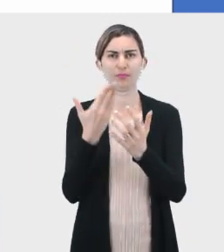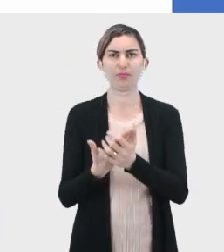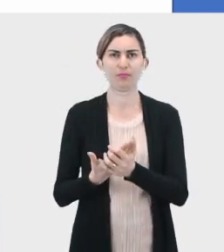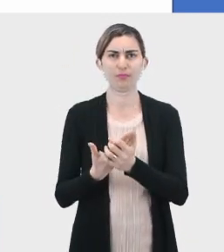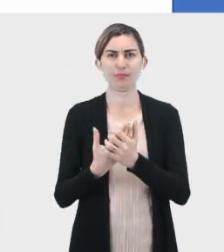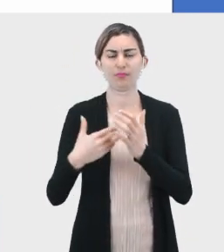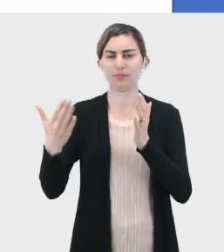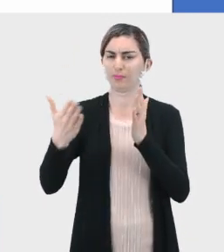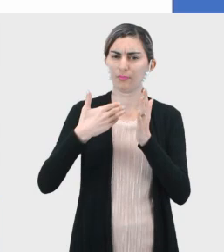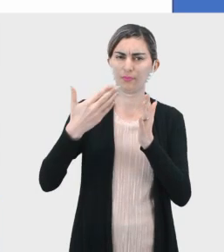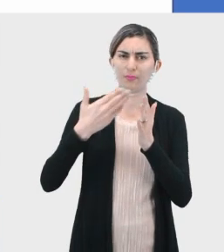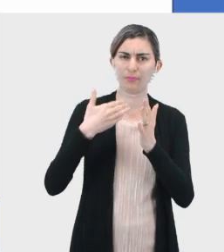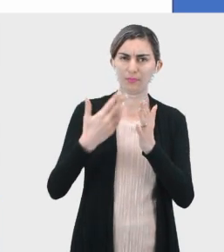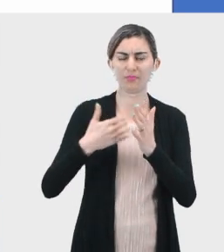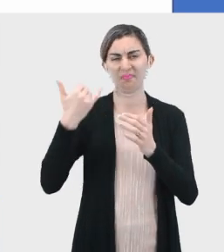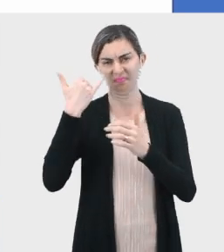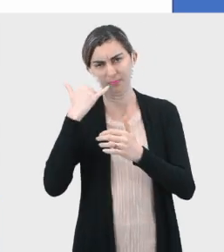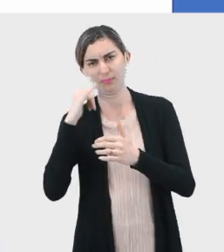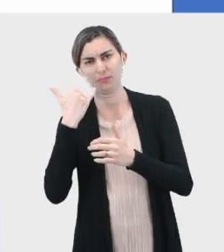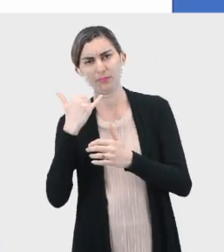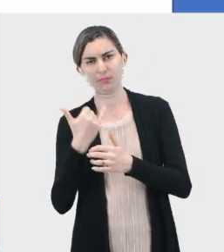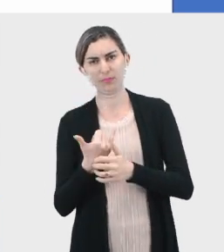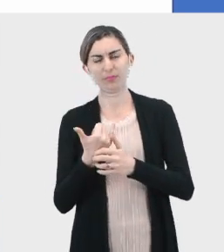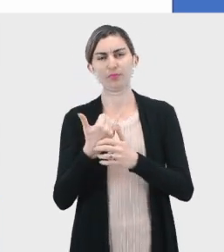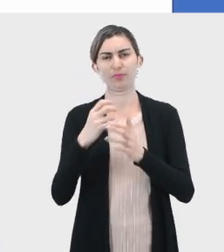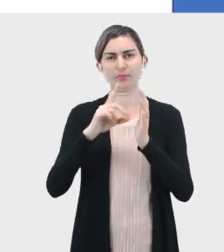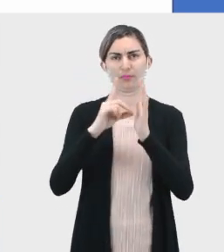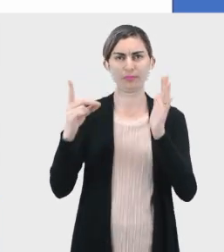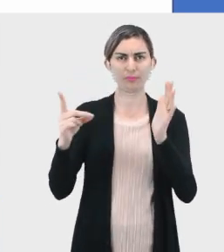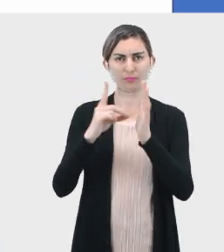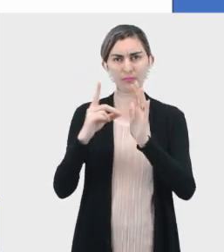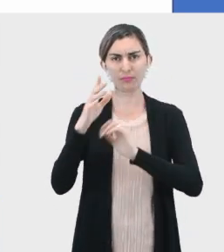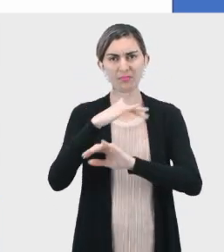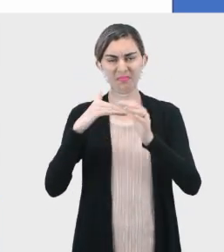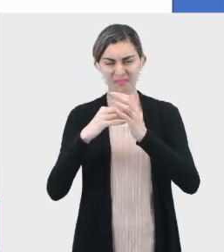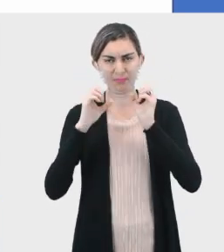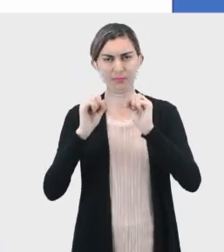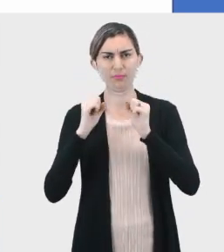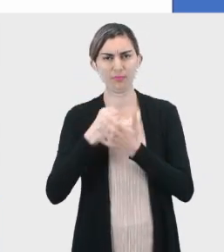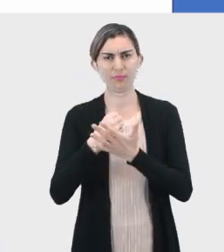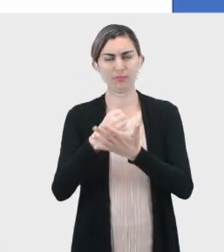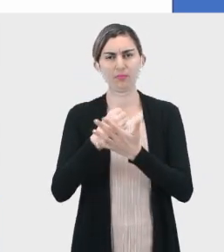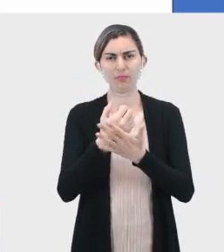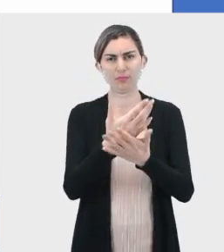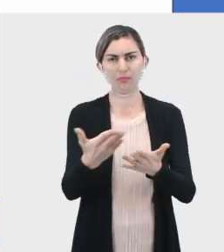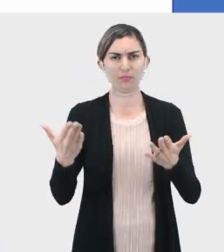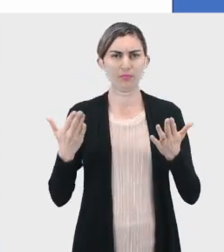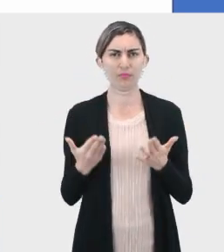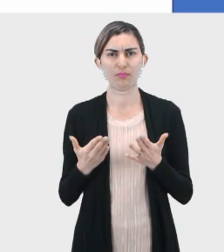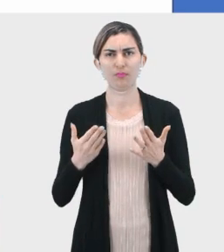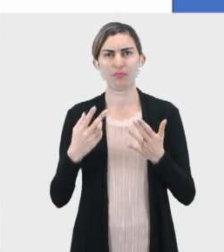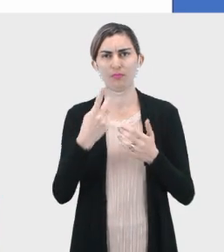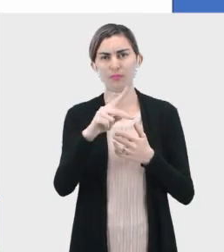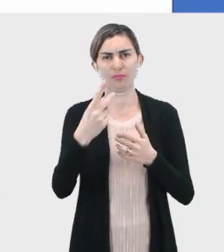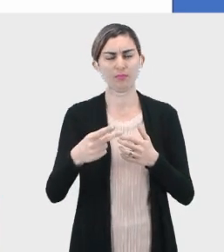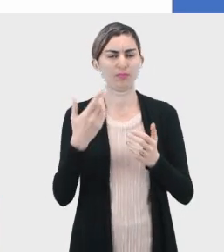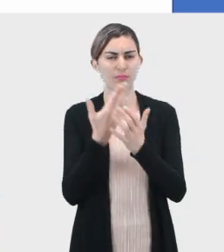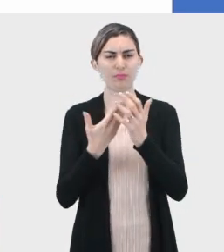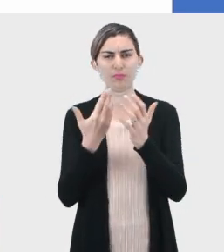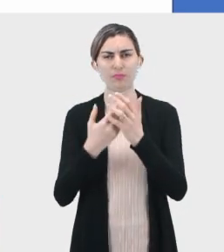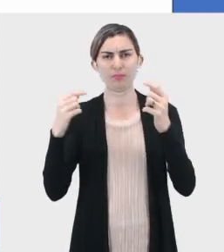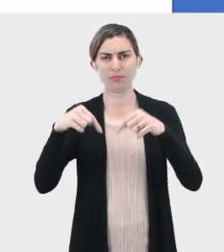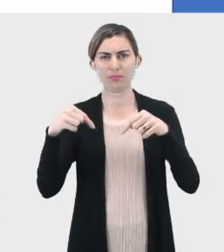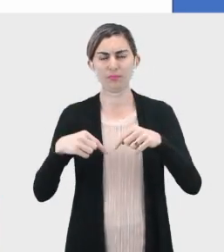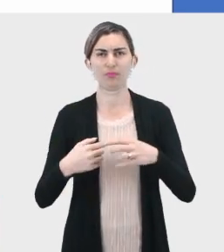de estudos, caderno, celular e dicionário e tudo que possa ajudar você